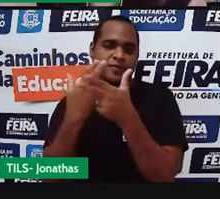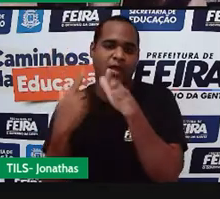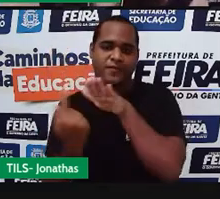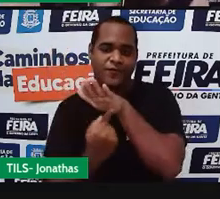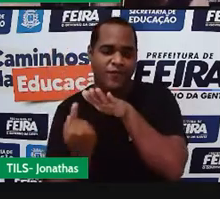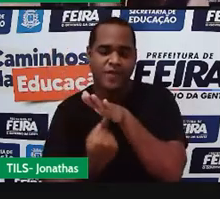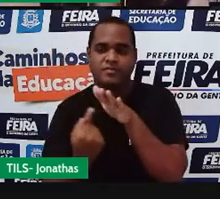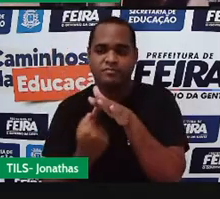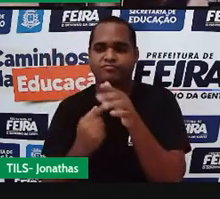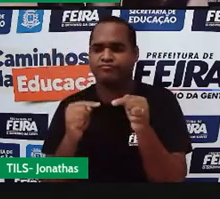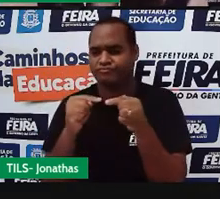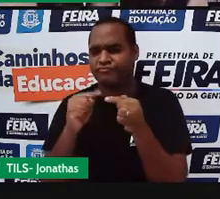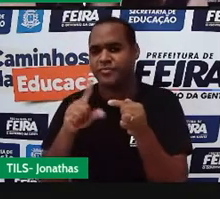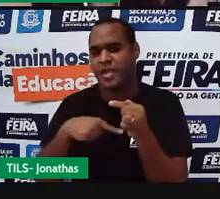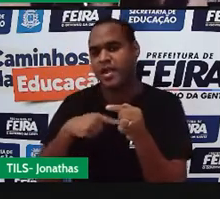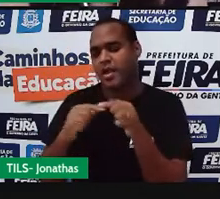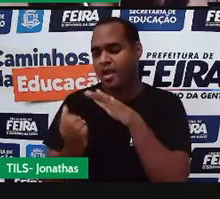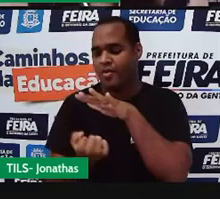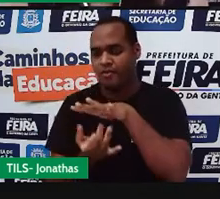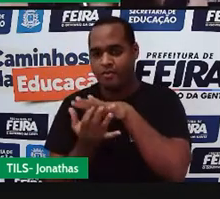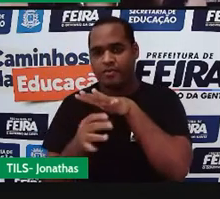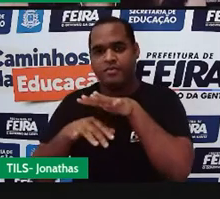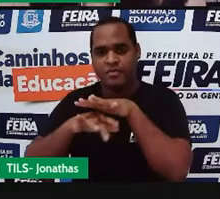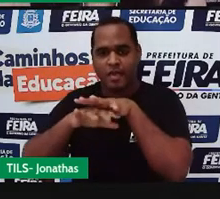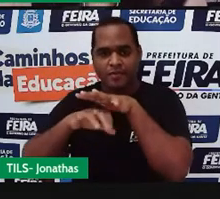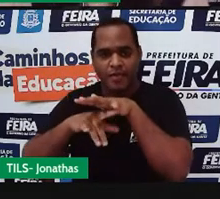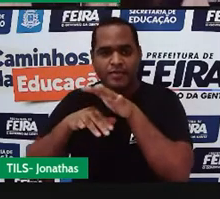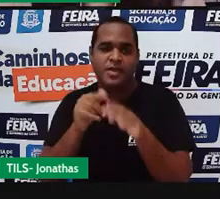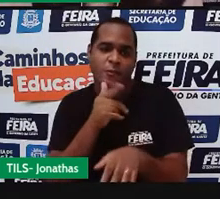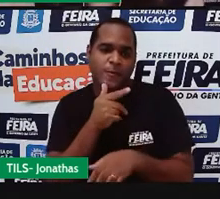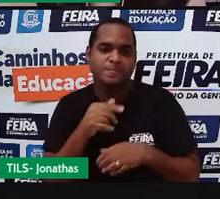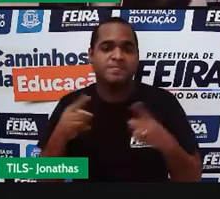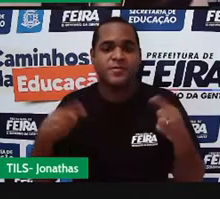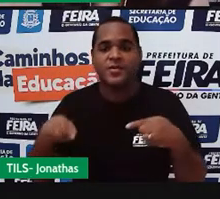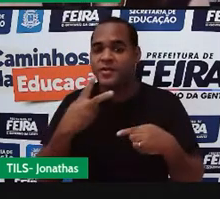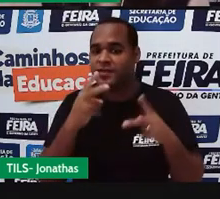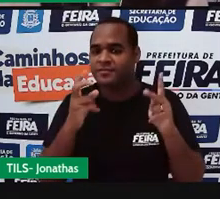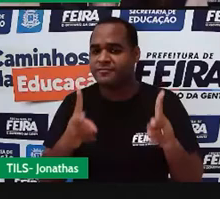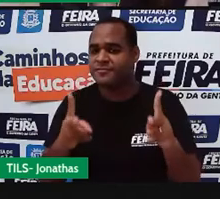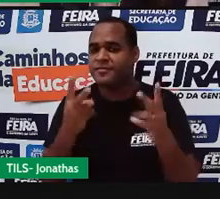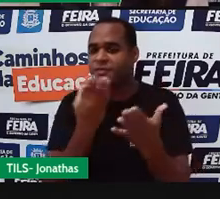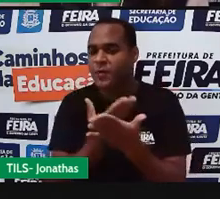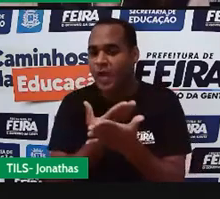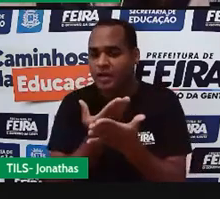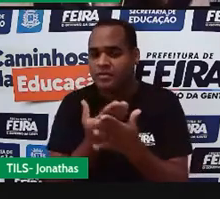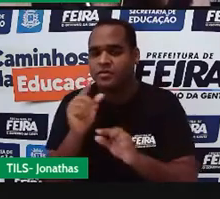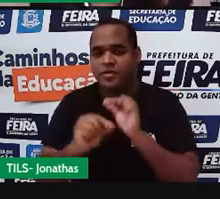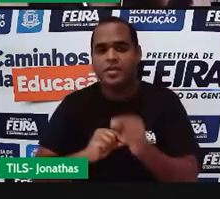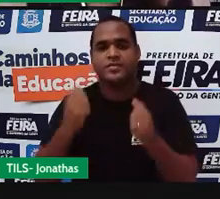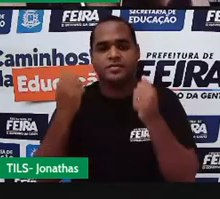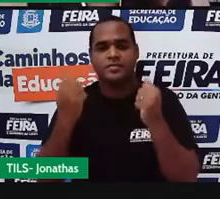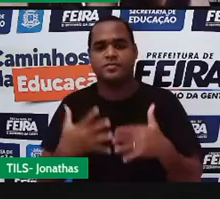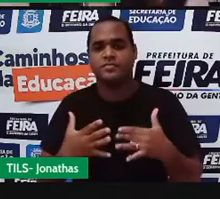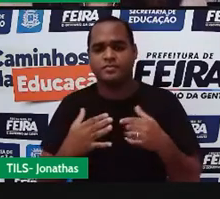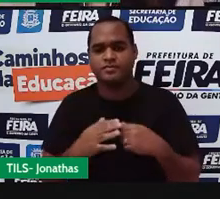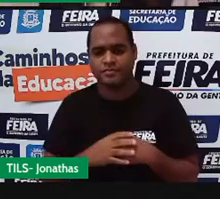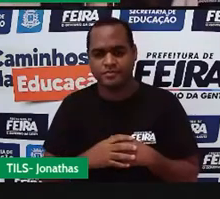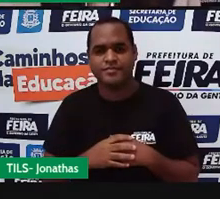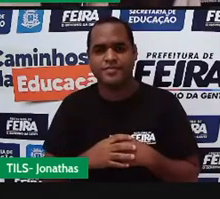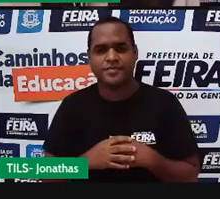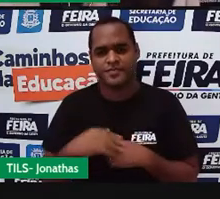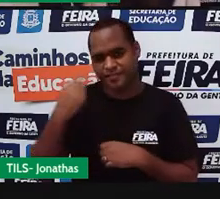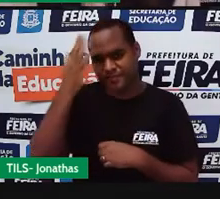ali e também o vapor de água e agora a gente vai continuar os nossos estudos por aqui e